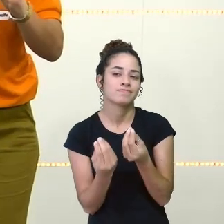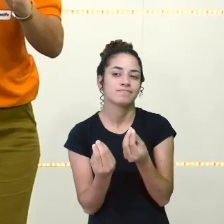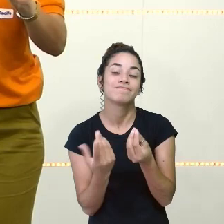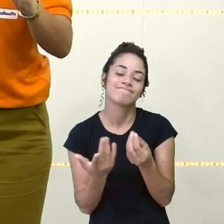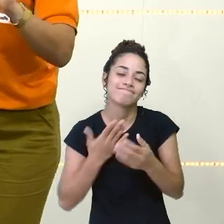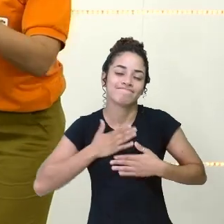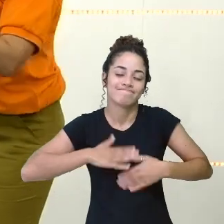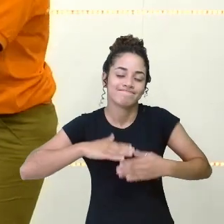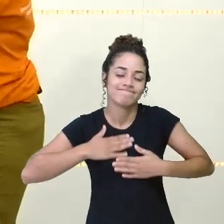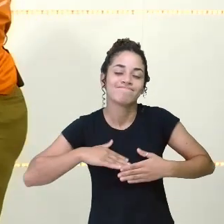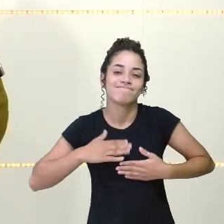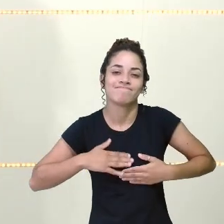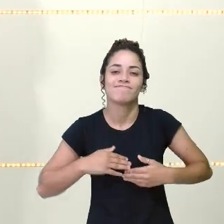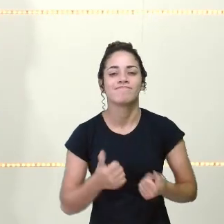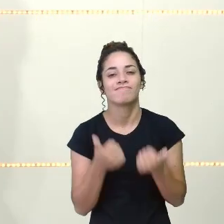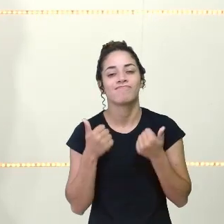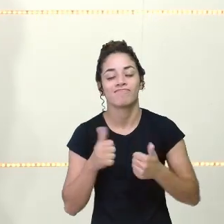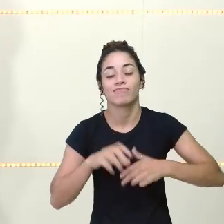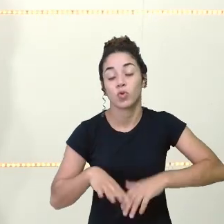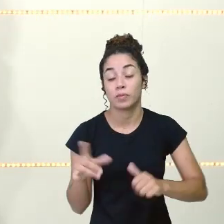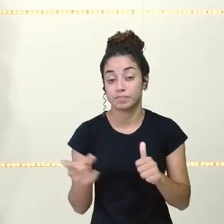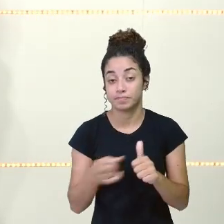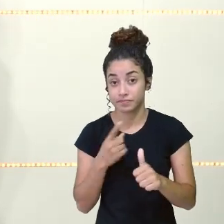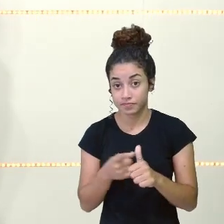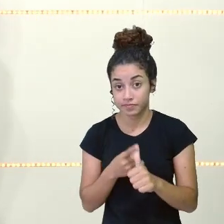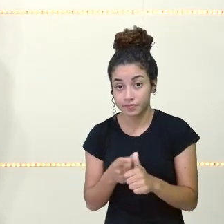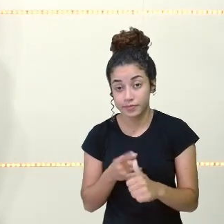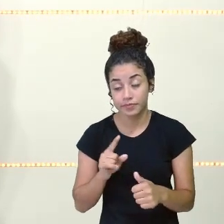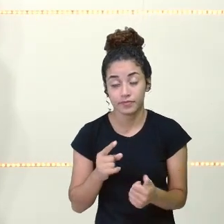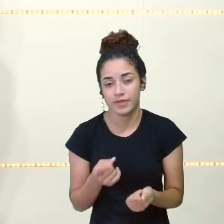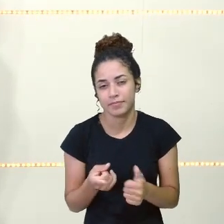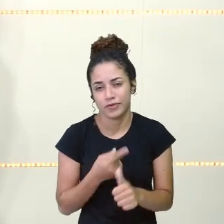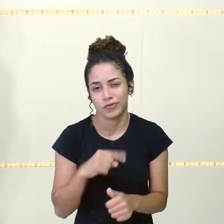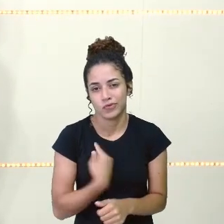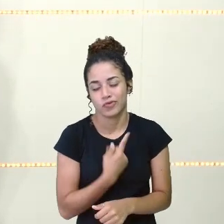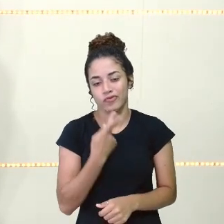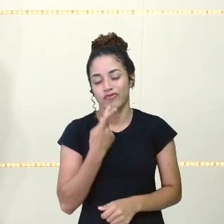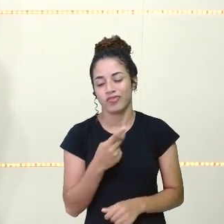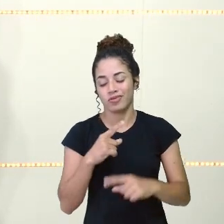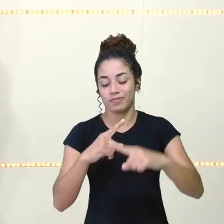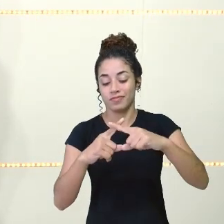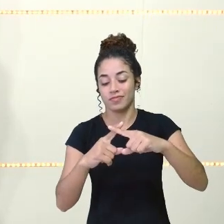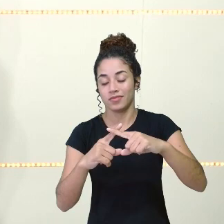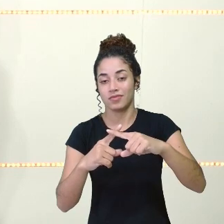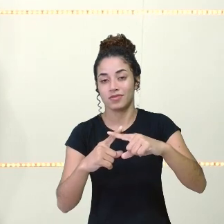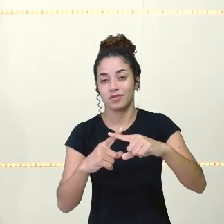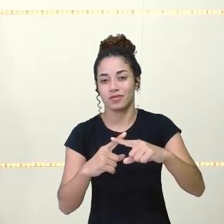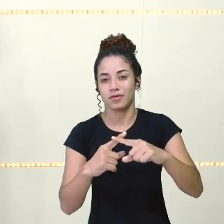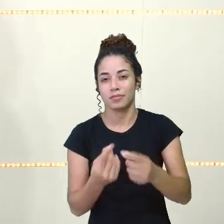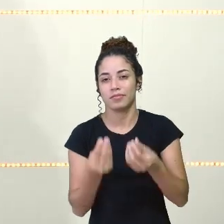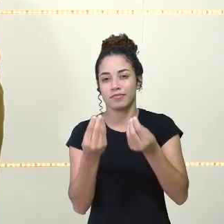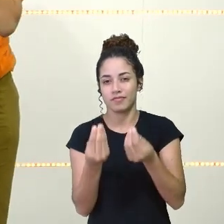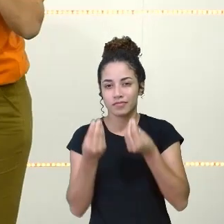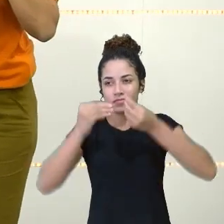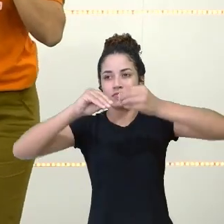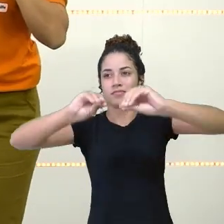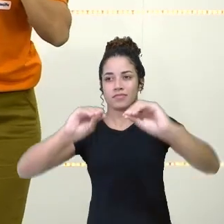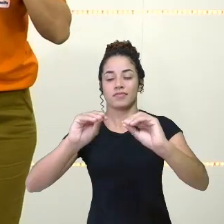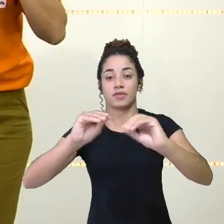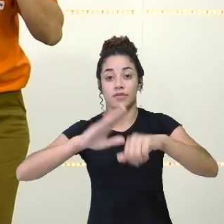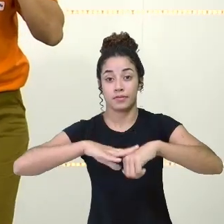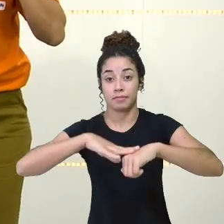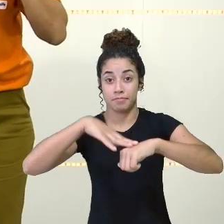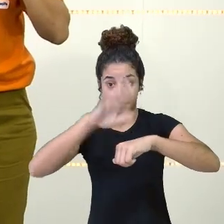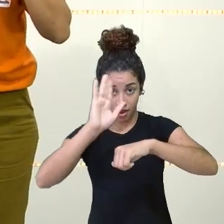tranquilo, fica tranquila. Primeiramente, quando a gente fala de multiplicação, a gente coloca o primeiro fator com mais algarismos